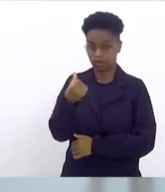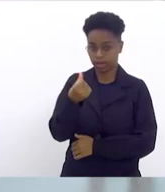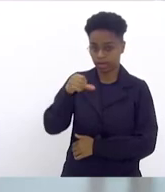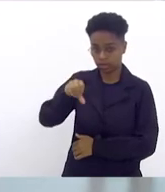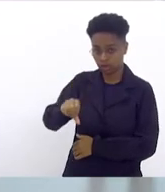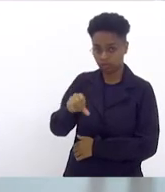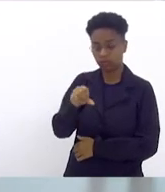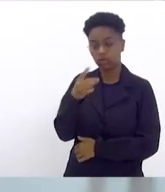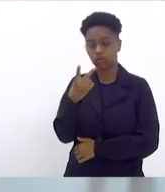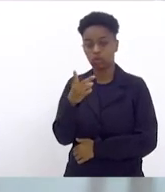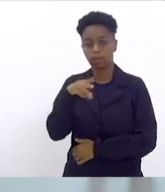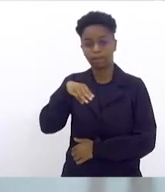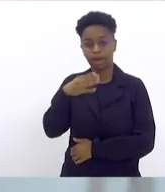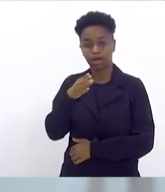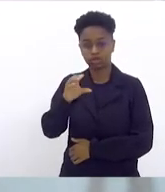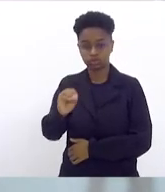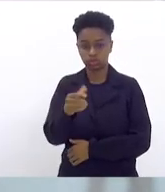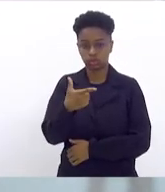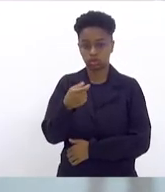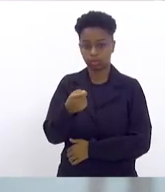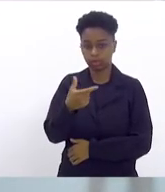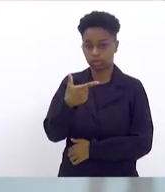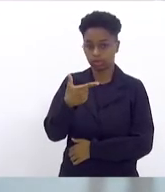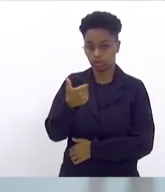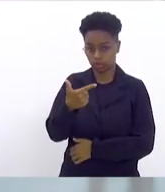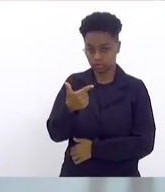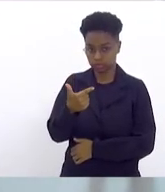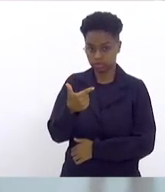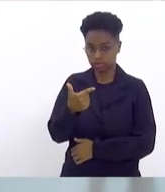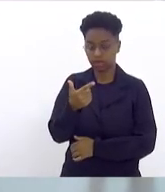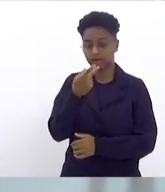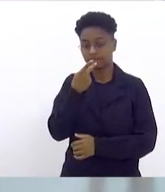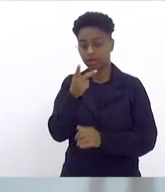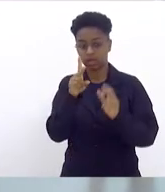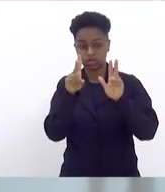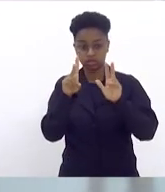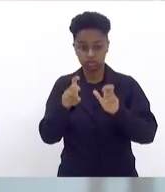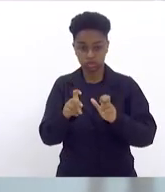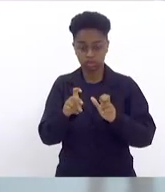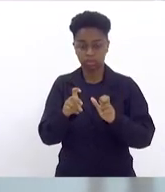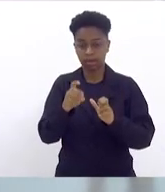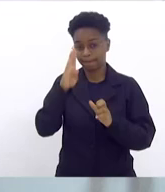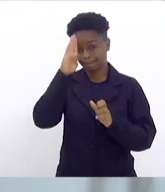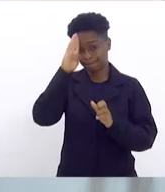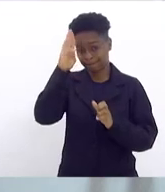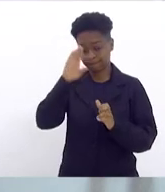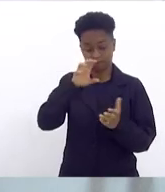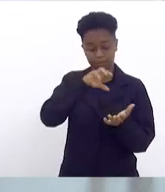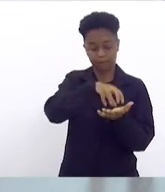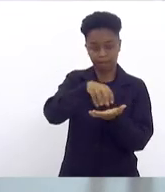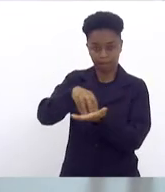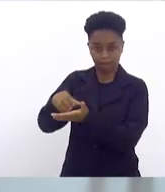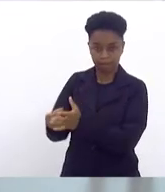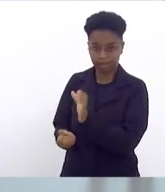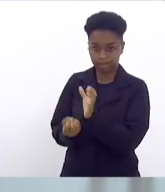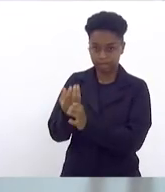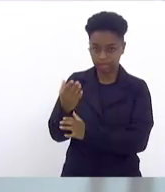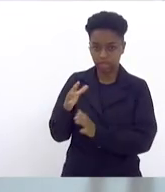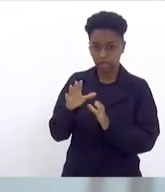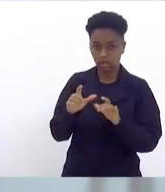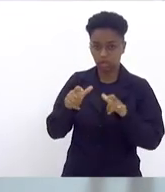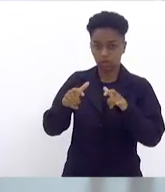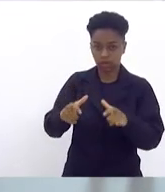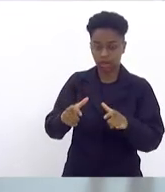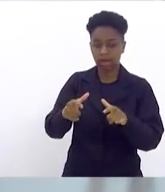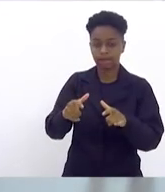2 de março de 2012, para dispor sobre a prioridade da implantação dos Centros de Reabilitação Integral para Deficientes Mentais